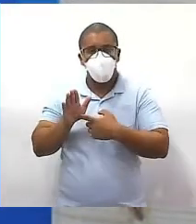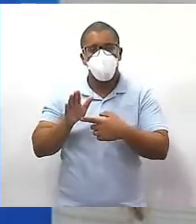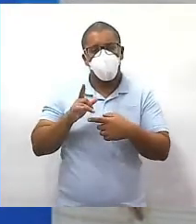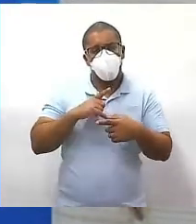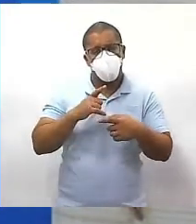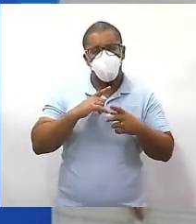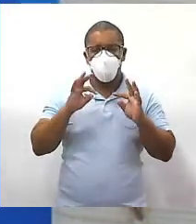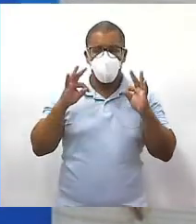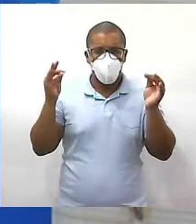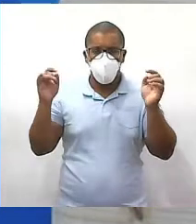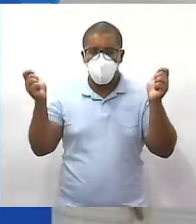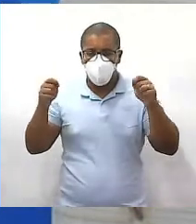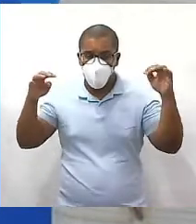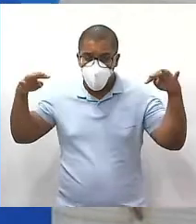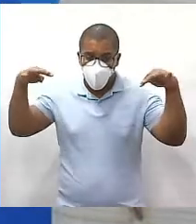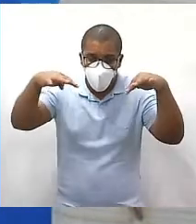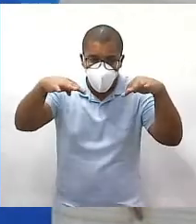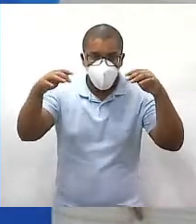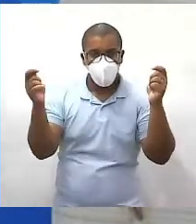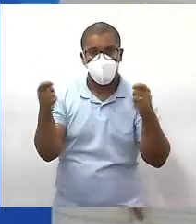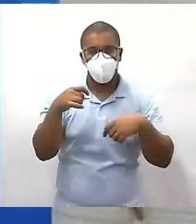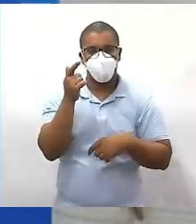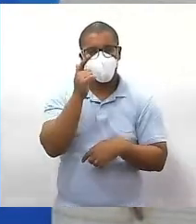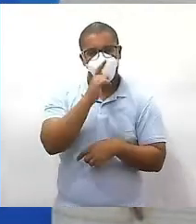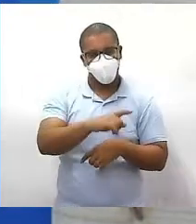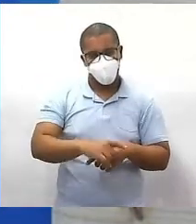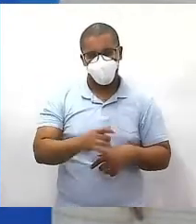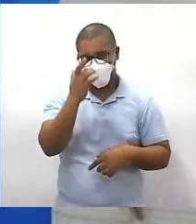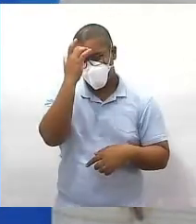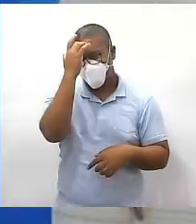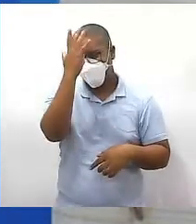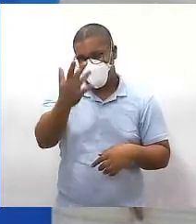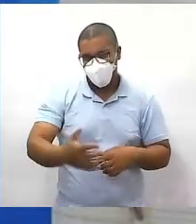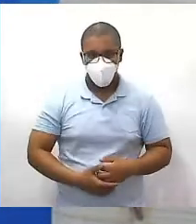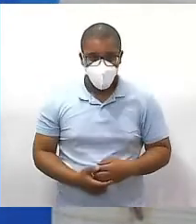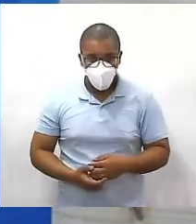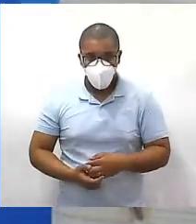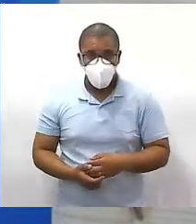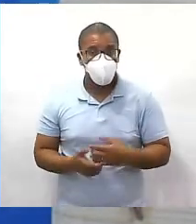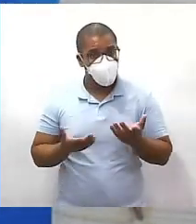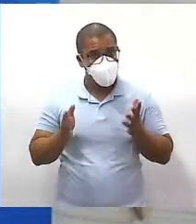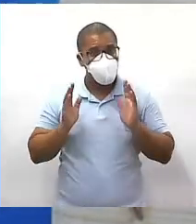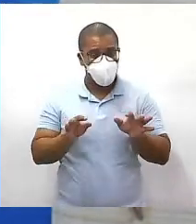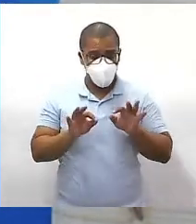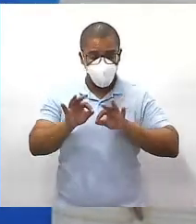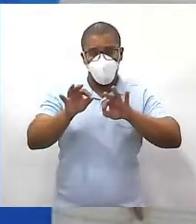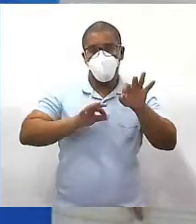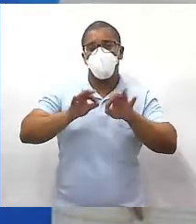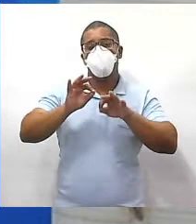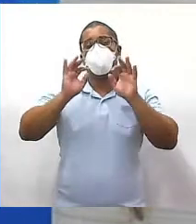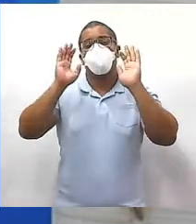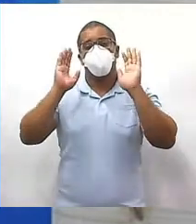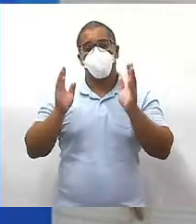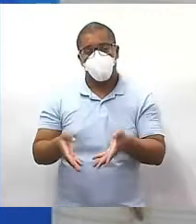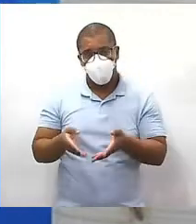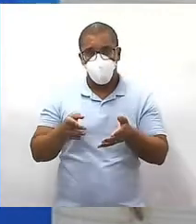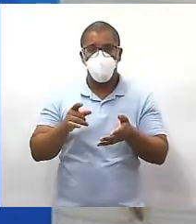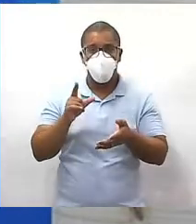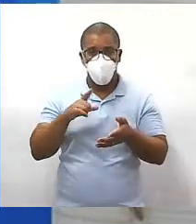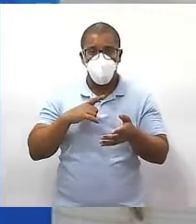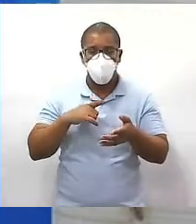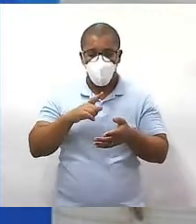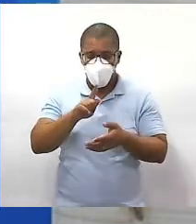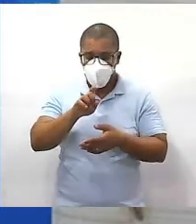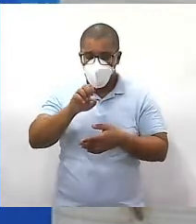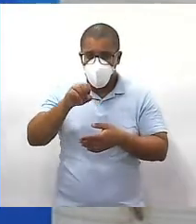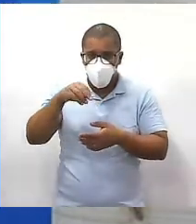porque todo mundo visualmente consegue enxergar sem atrapalhar o outro. Então, os caras já trazem pra gente a ideia do lugar geométrico de